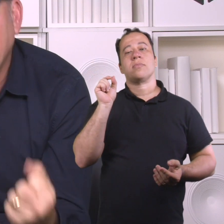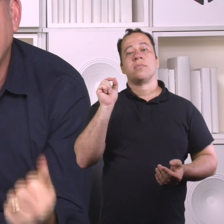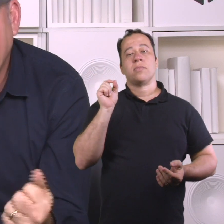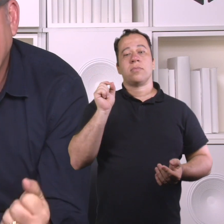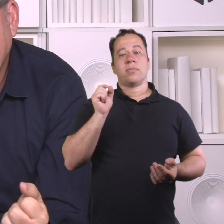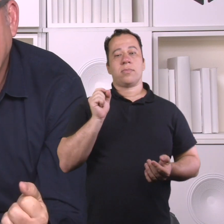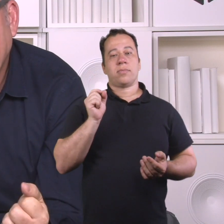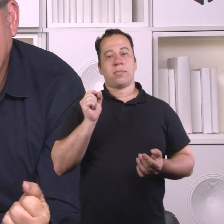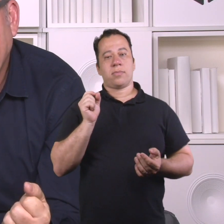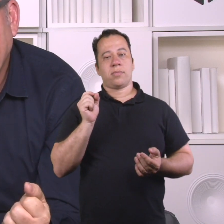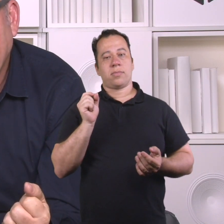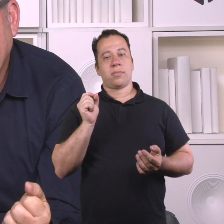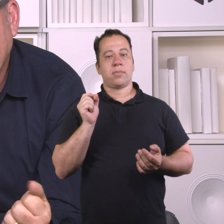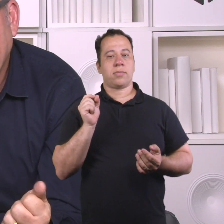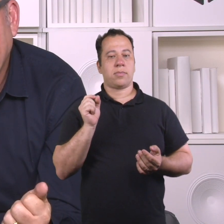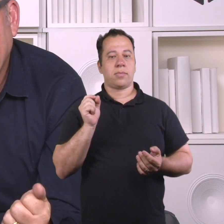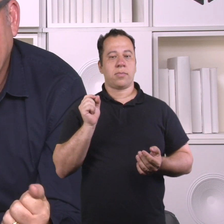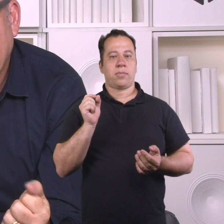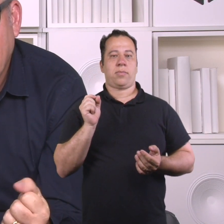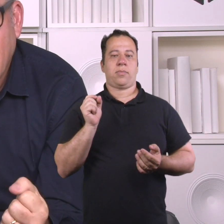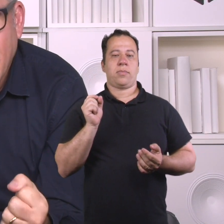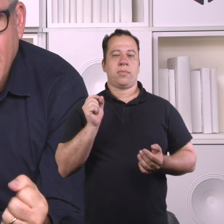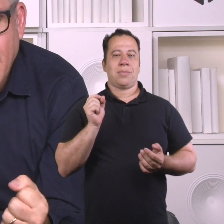pelo medo,